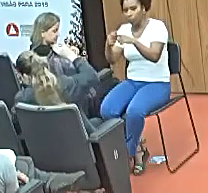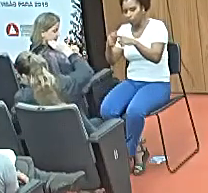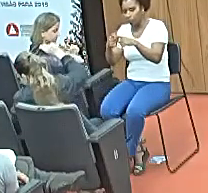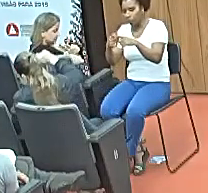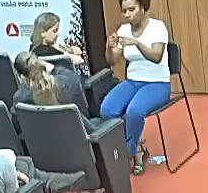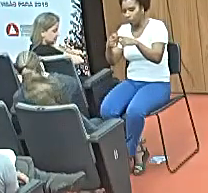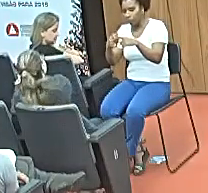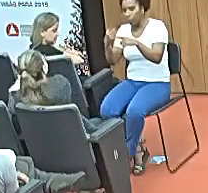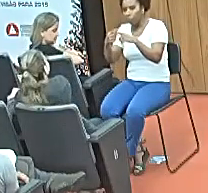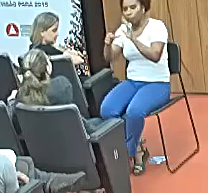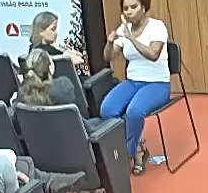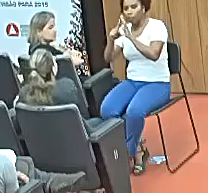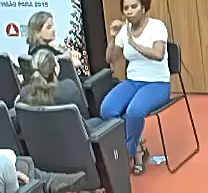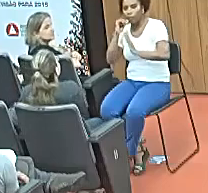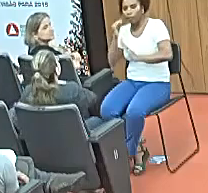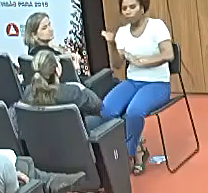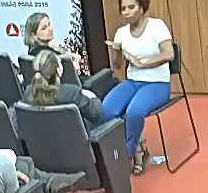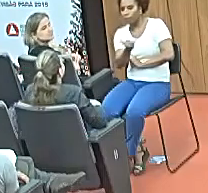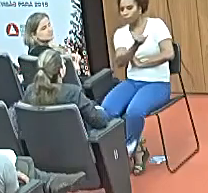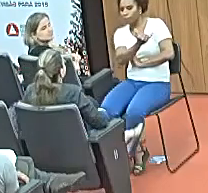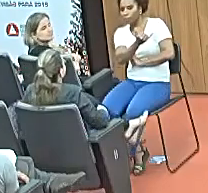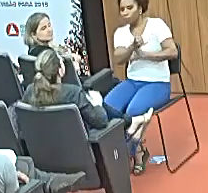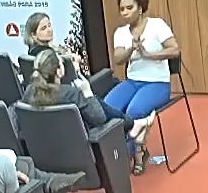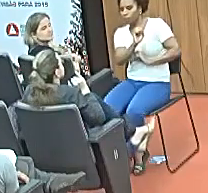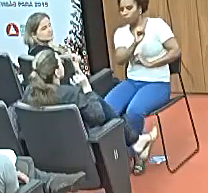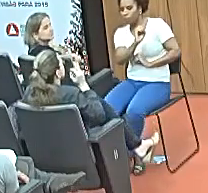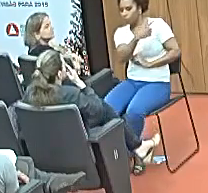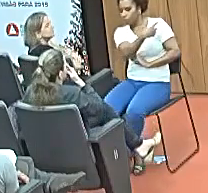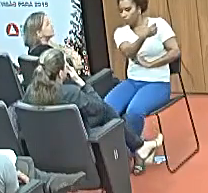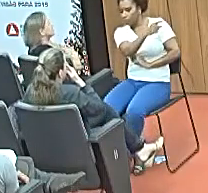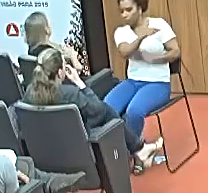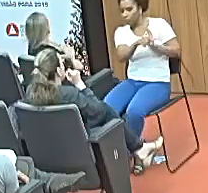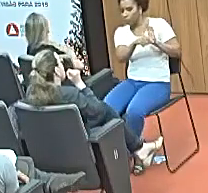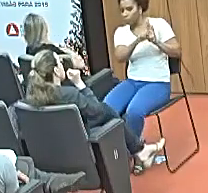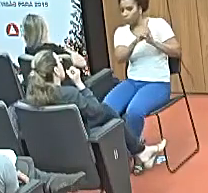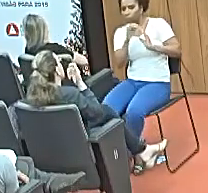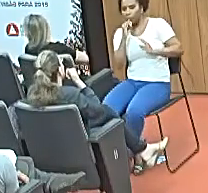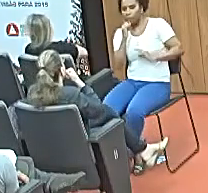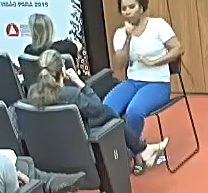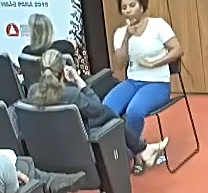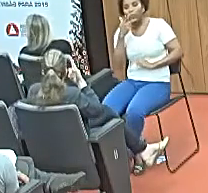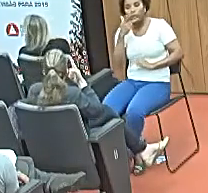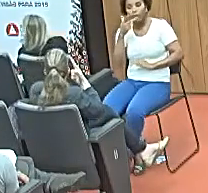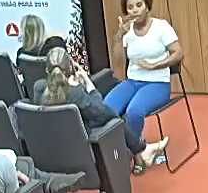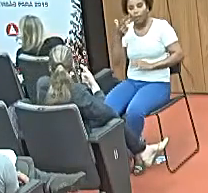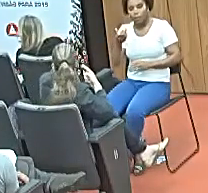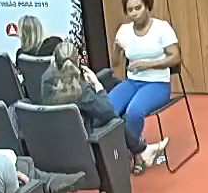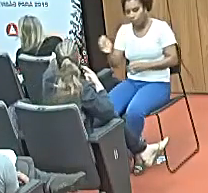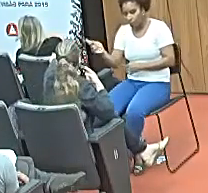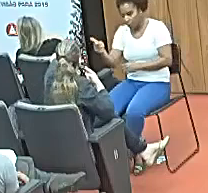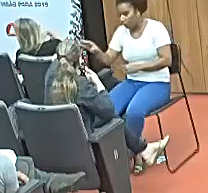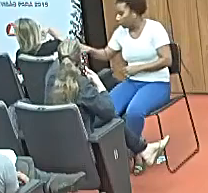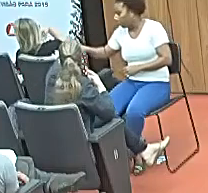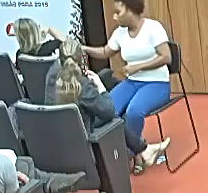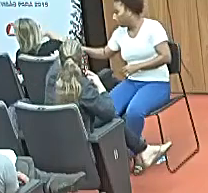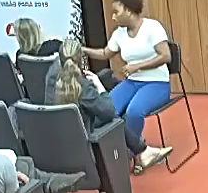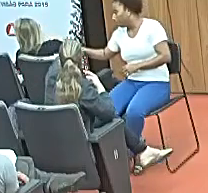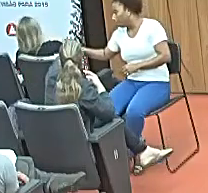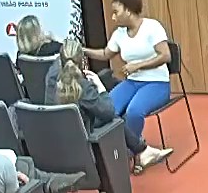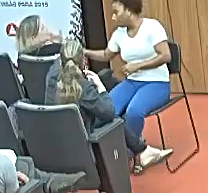populares propriamente ditas ditas né que serão submetidas à comissão de participação popular da